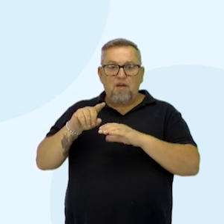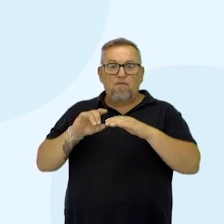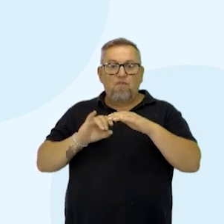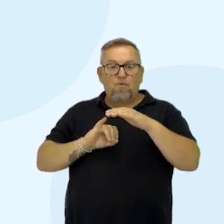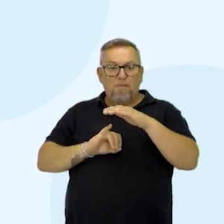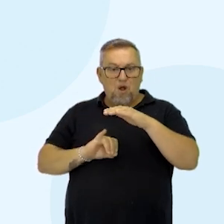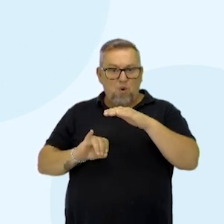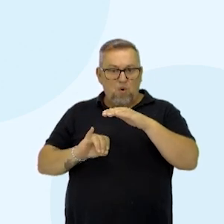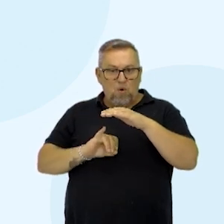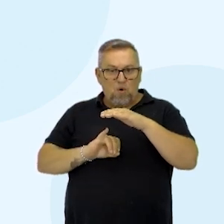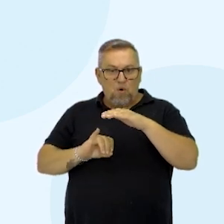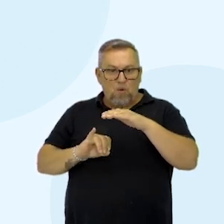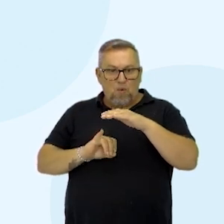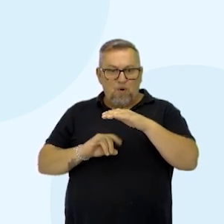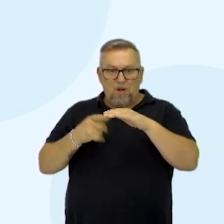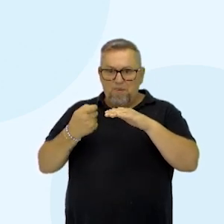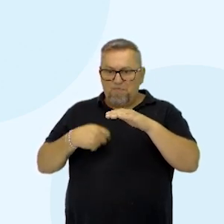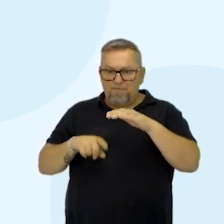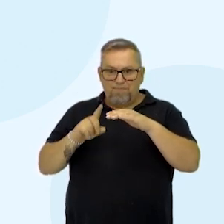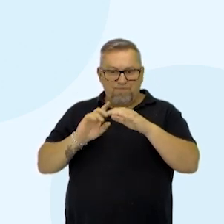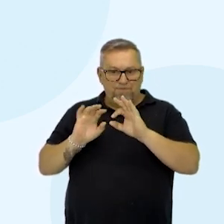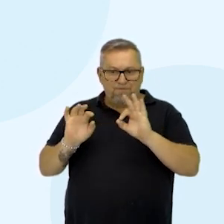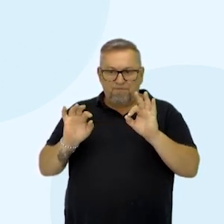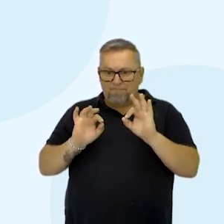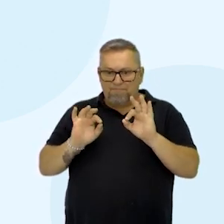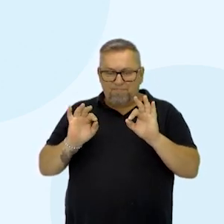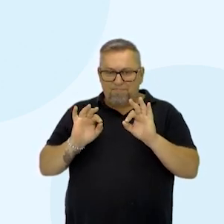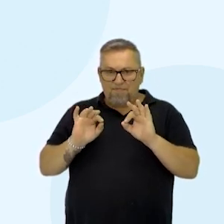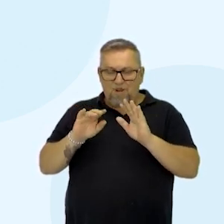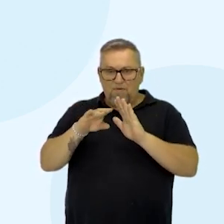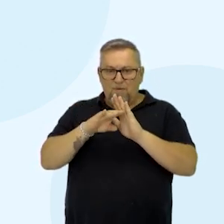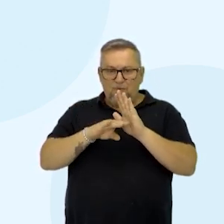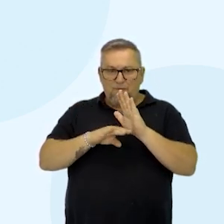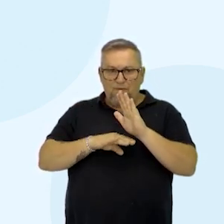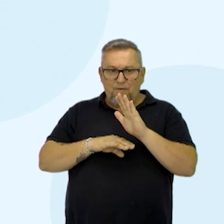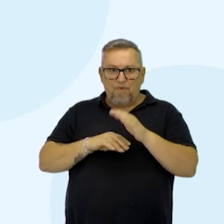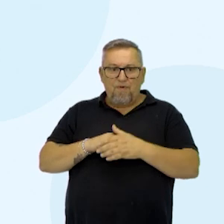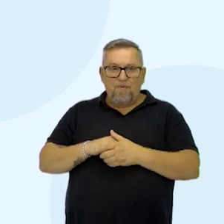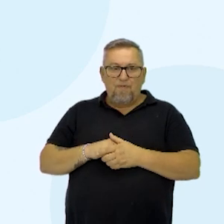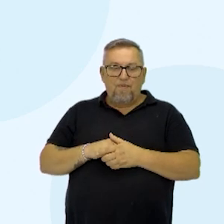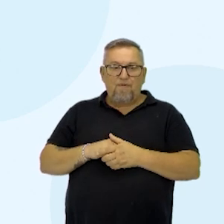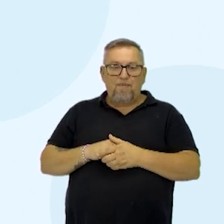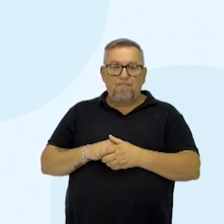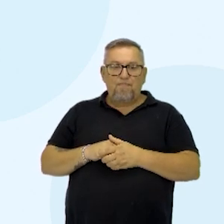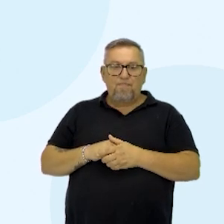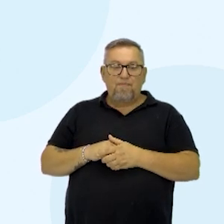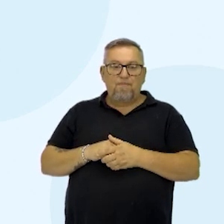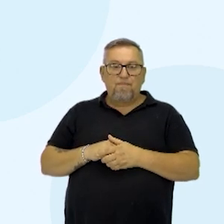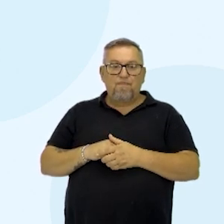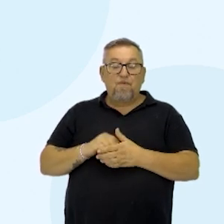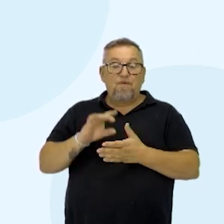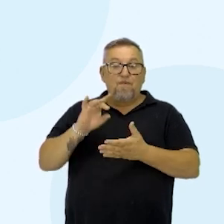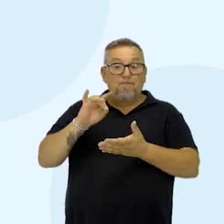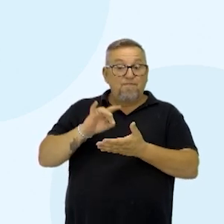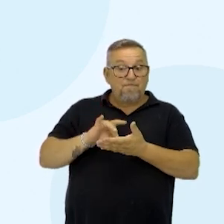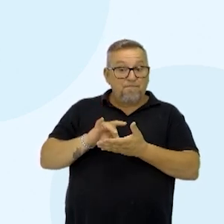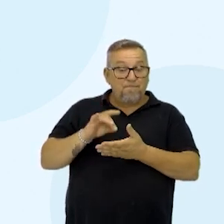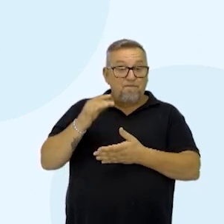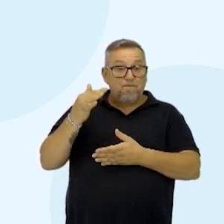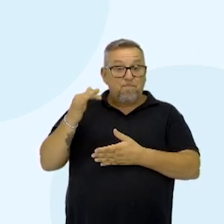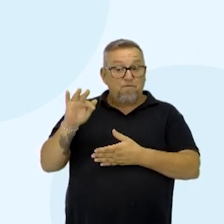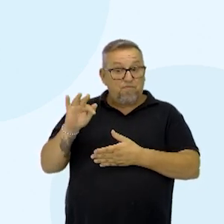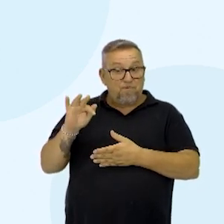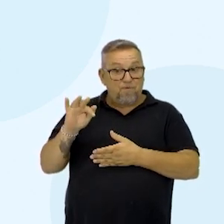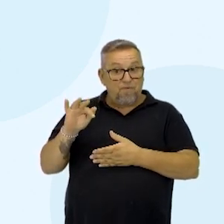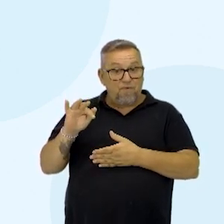é informal, desprovida de termos técnicos? Então, vocês teriam que colocar aí, tem um tempo, verdadeira, essa informação